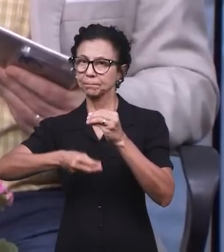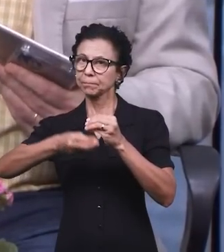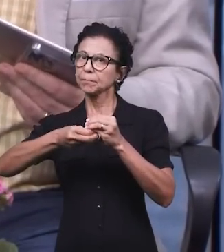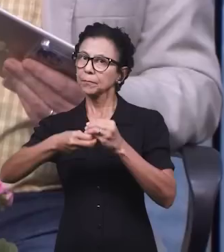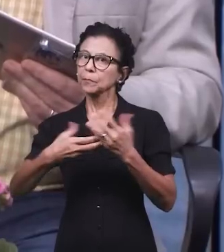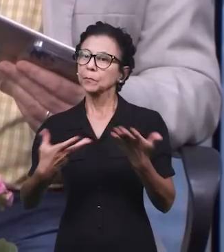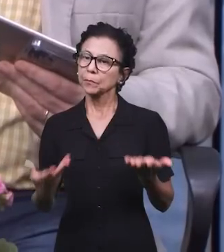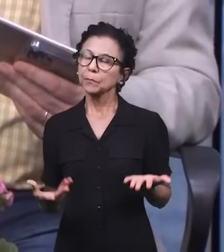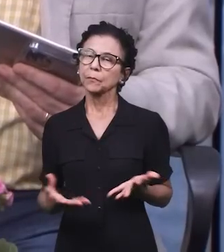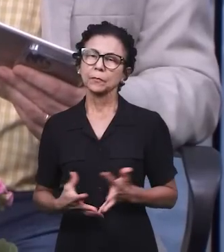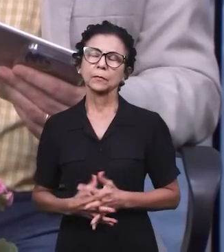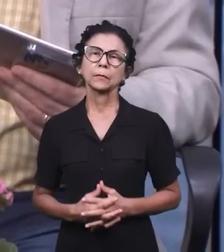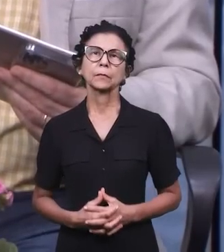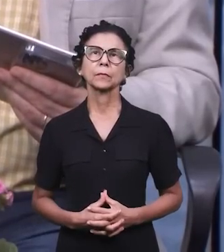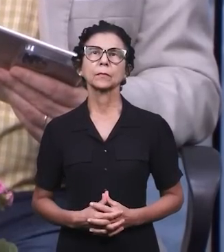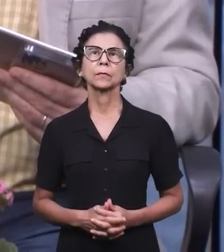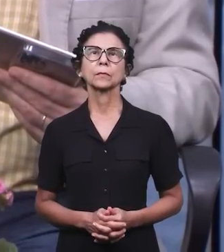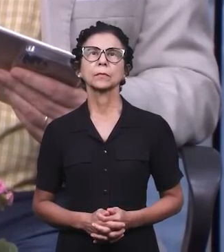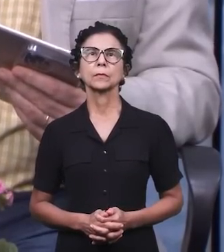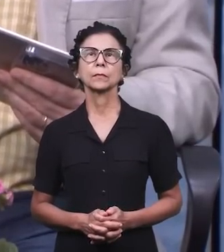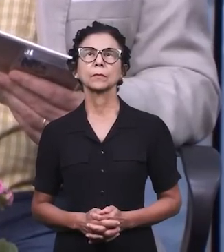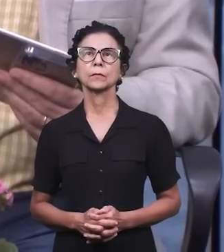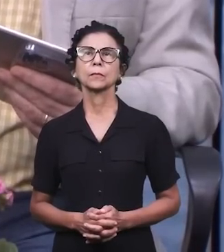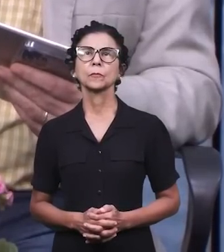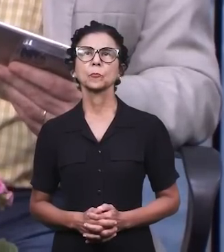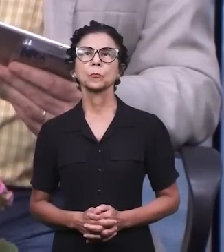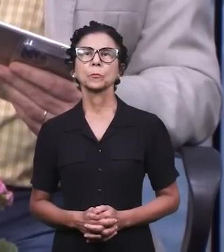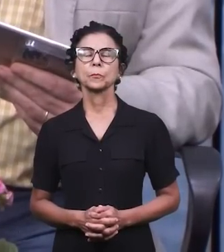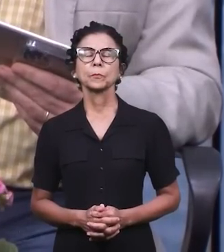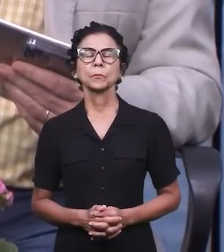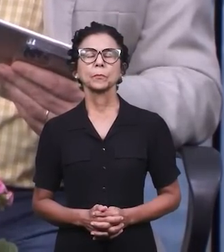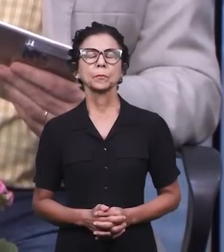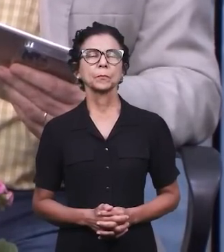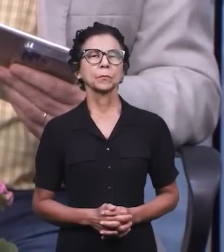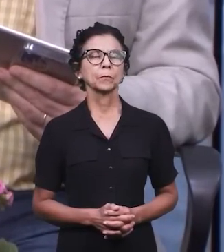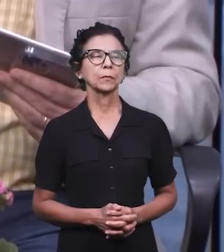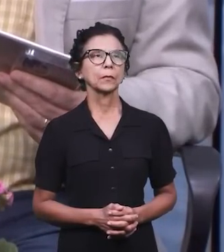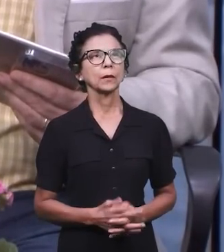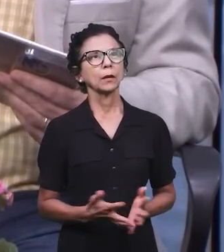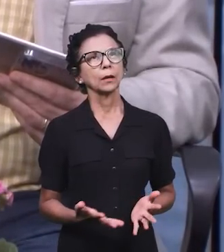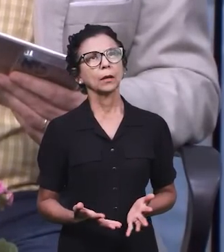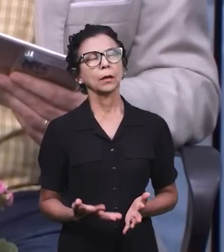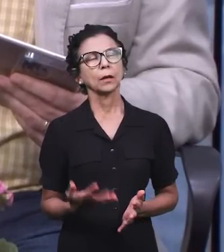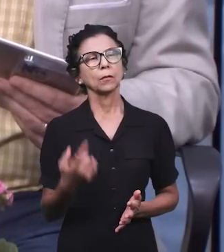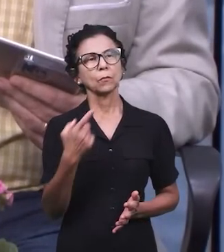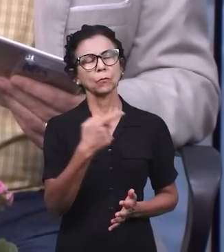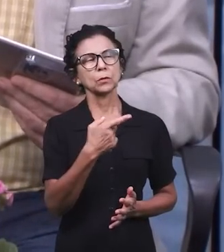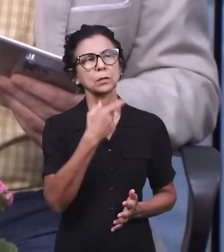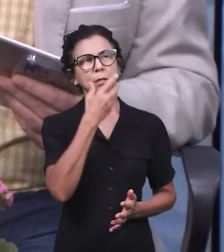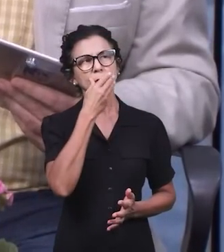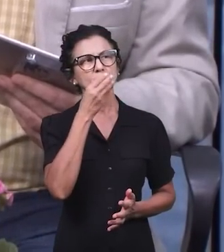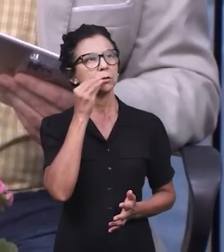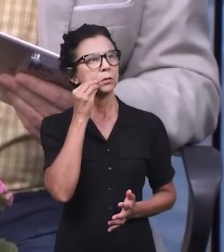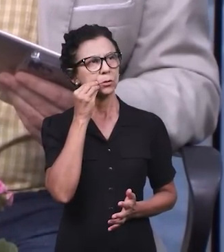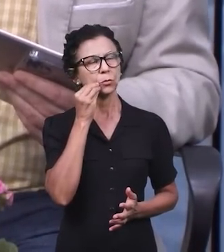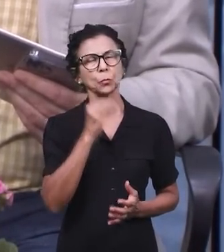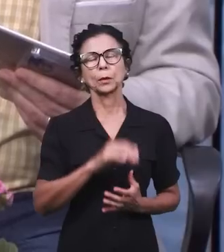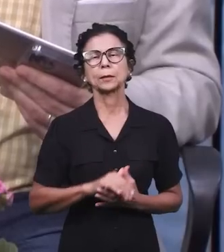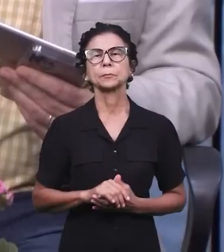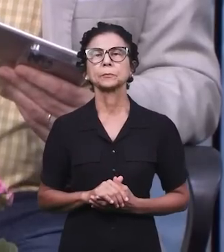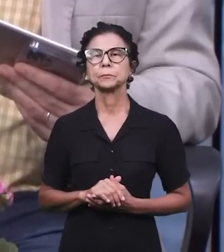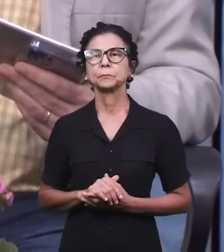confirmasse ou fizesse um ajuste nesse aspecto que eu estou dizendo, na medida que você jejua para